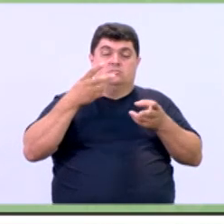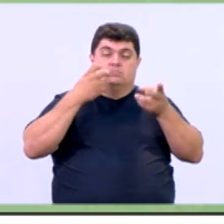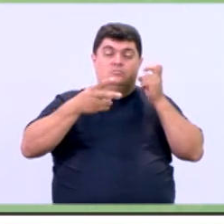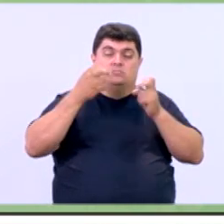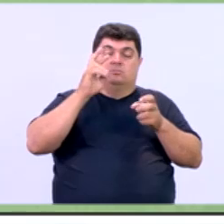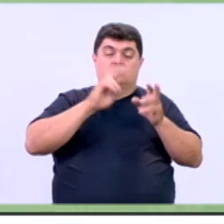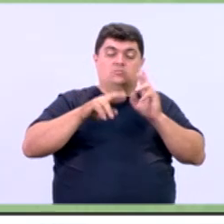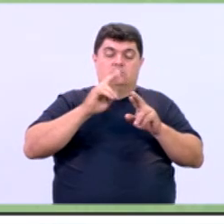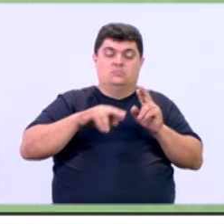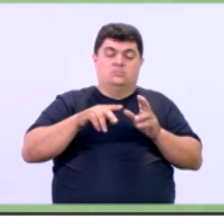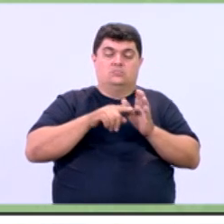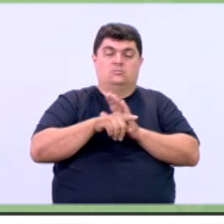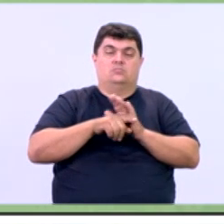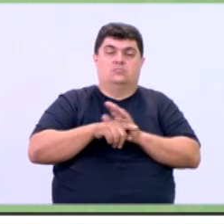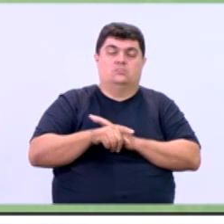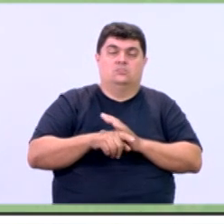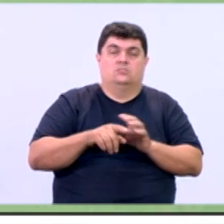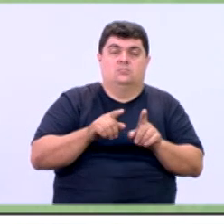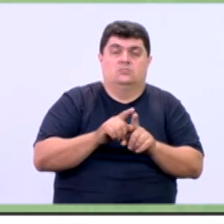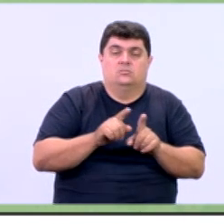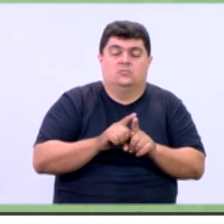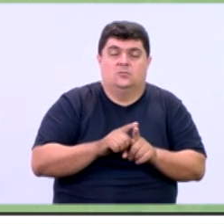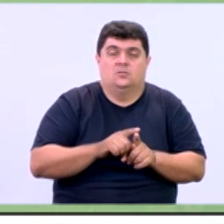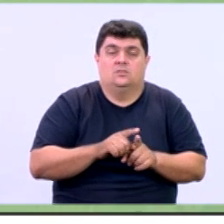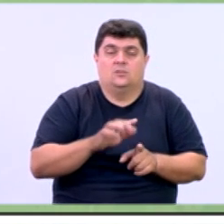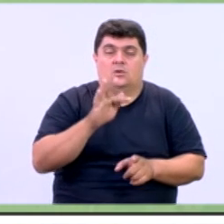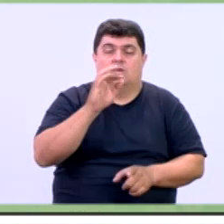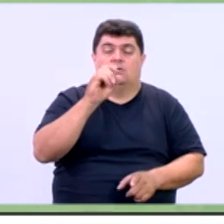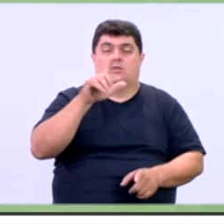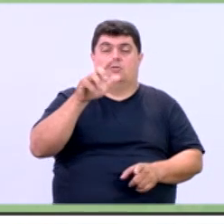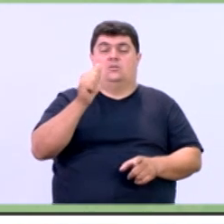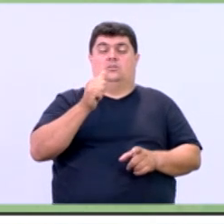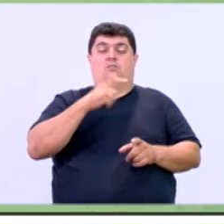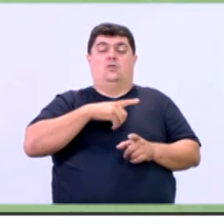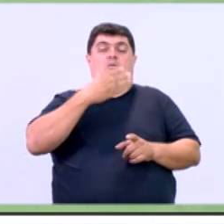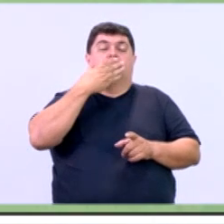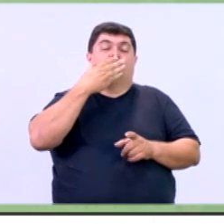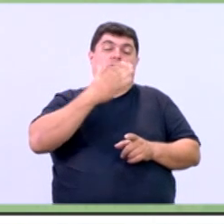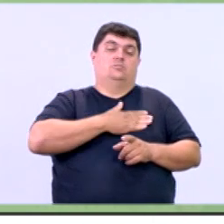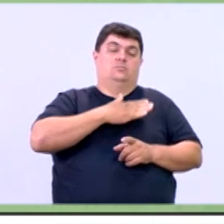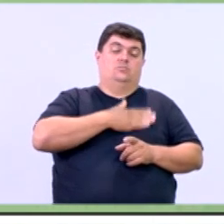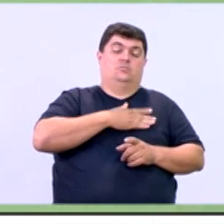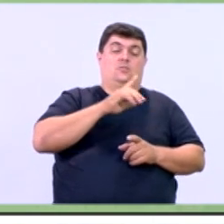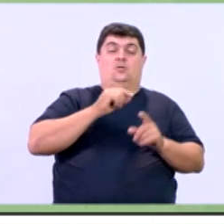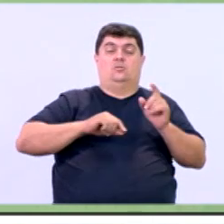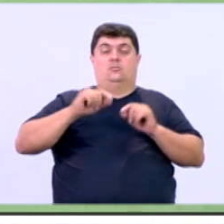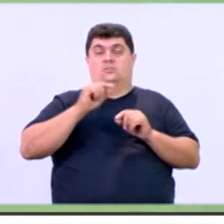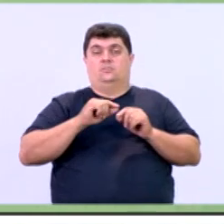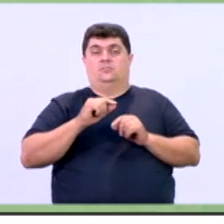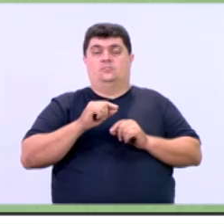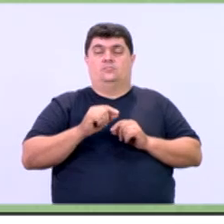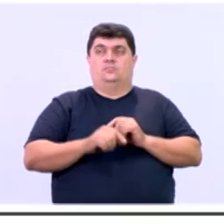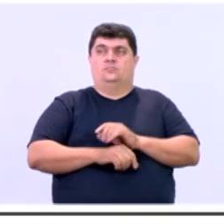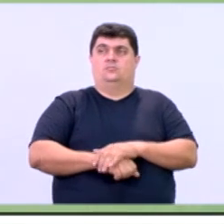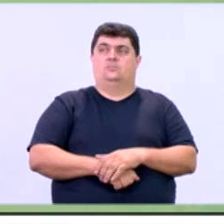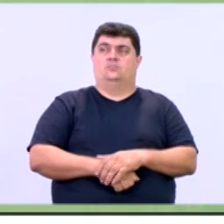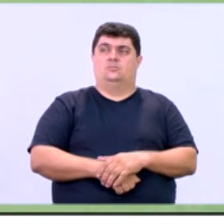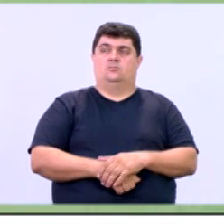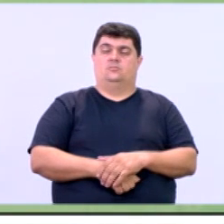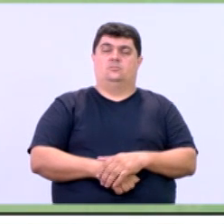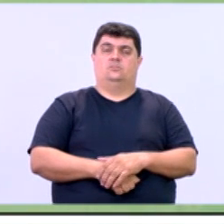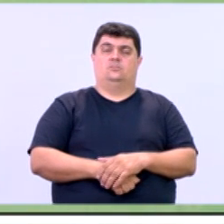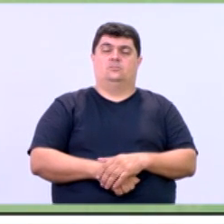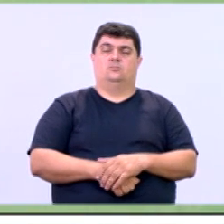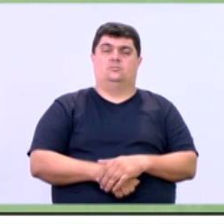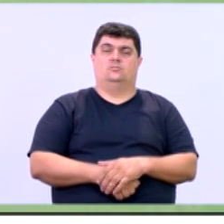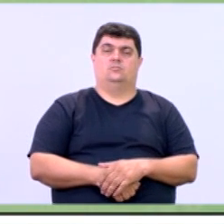as questões. A folha de estilo. É meu estilo, ela está fazendo o quê? Por que